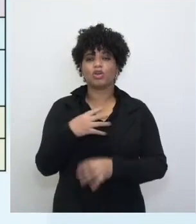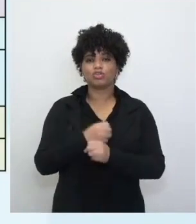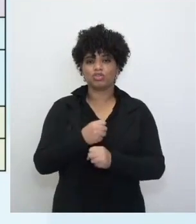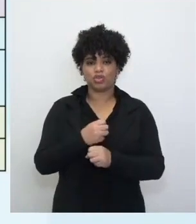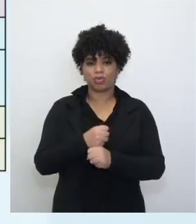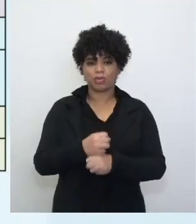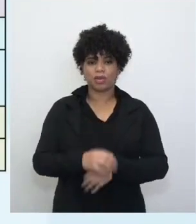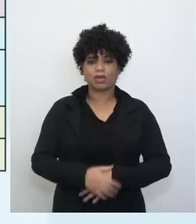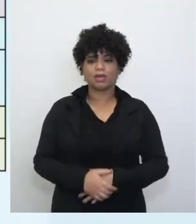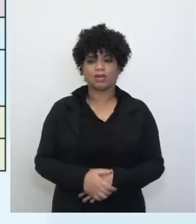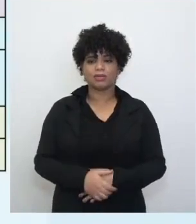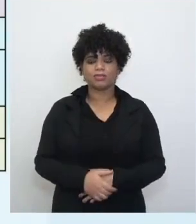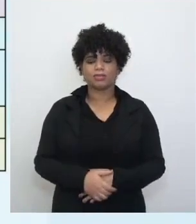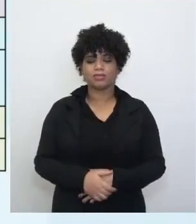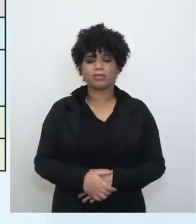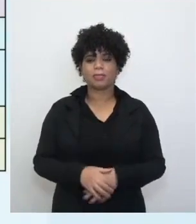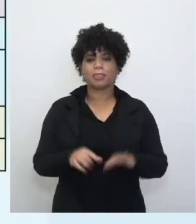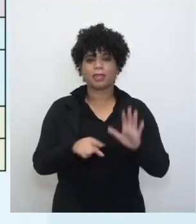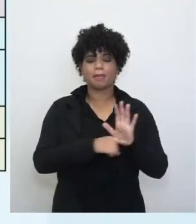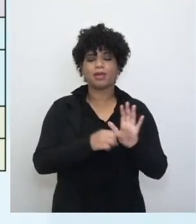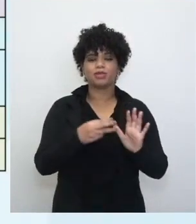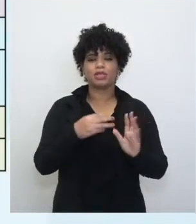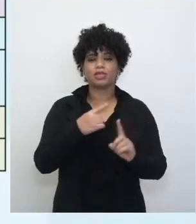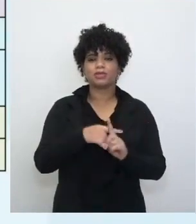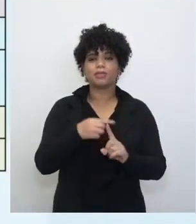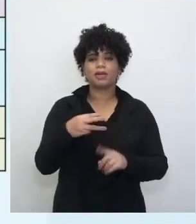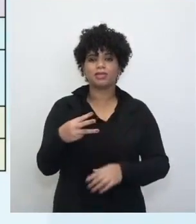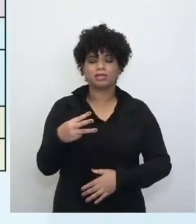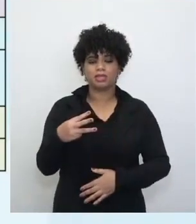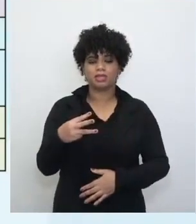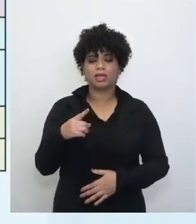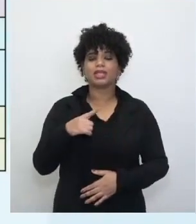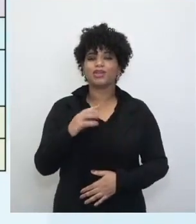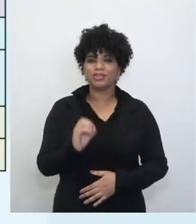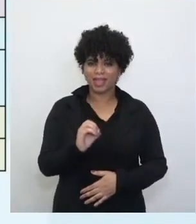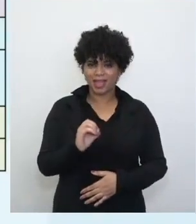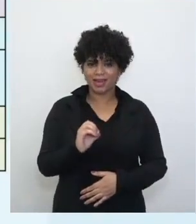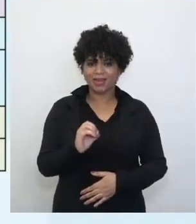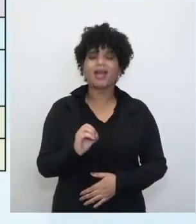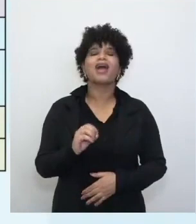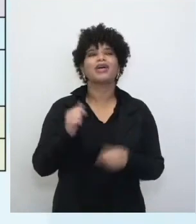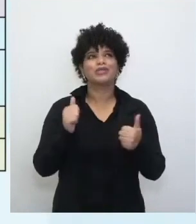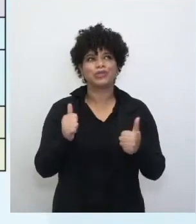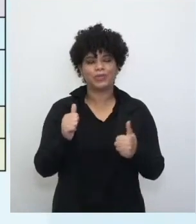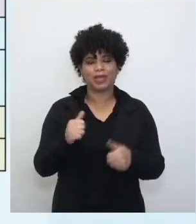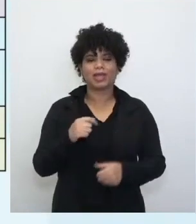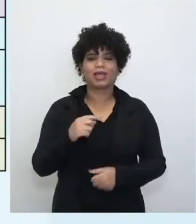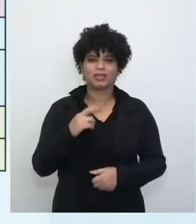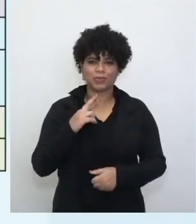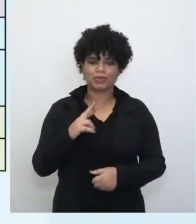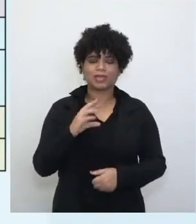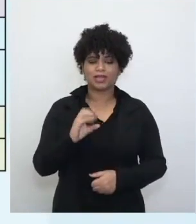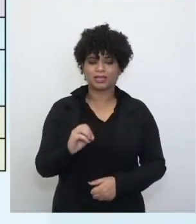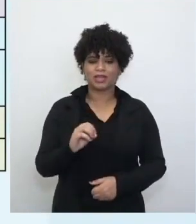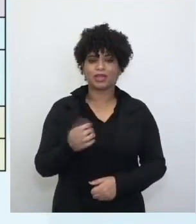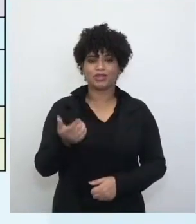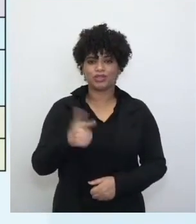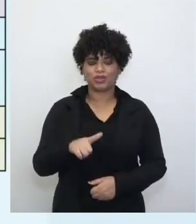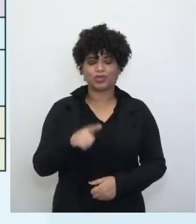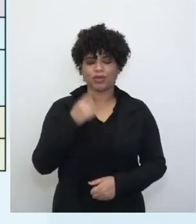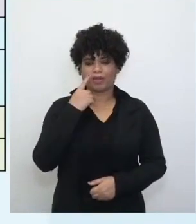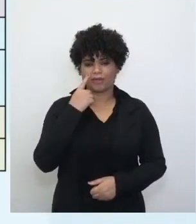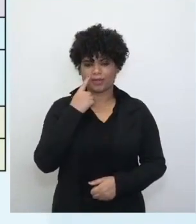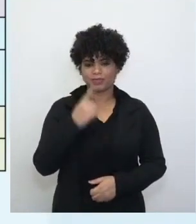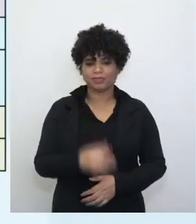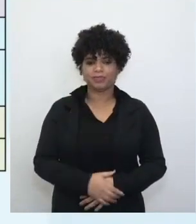cima. Menos 3 mais 3, tenho 3, devo 3, deu 0, professora. Tudo bem, deu 0. Agora, vou repetir o processo. Pego